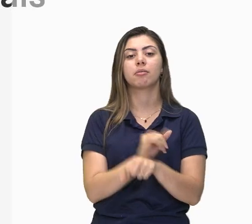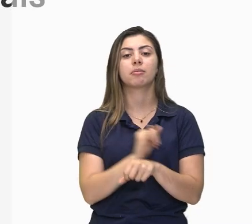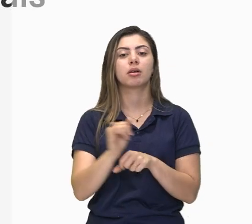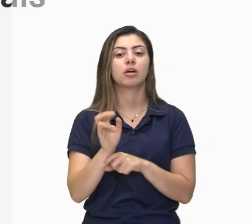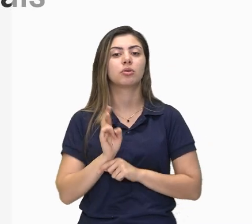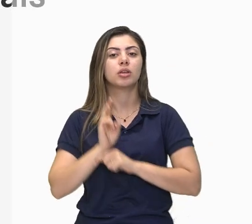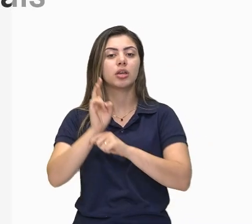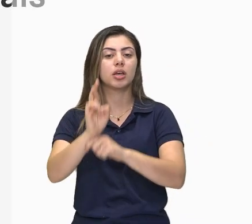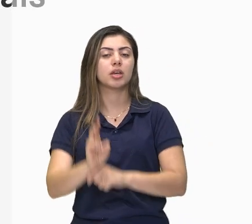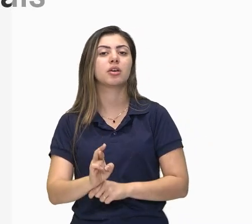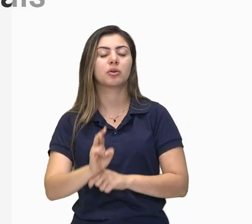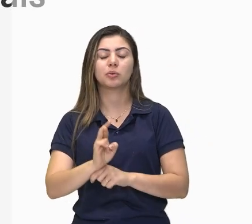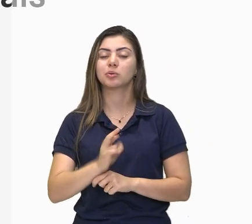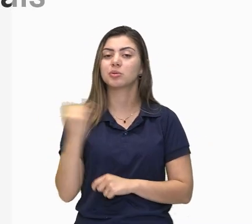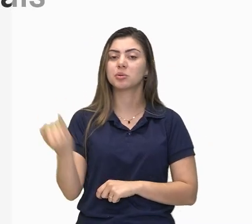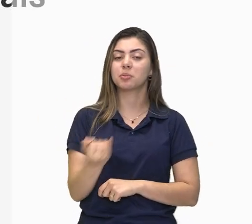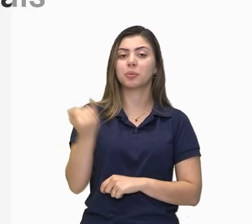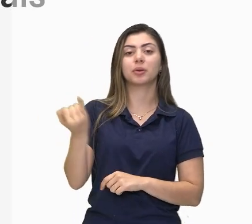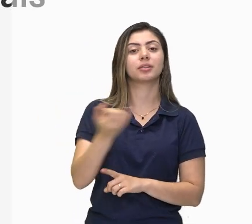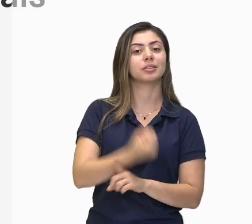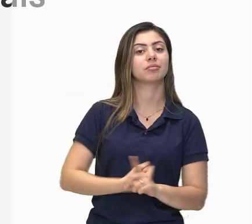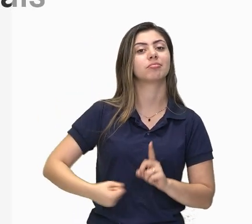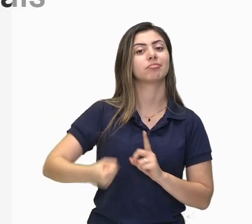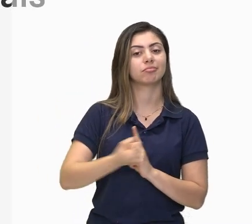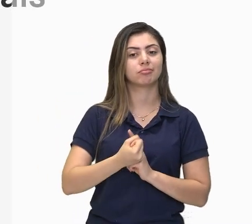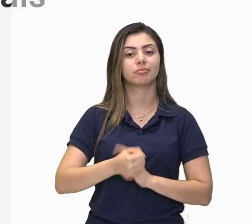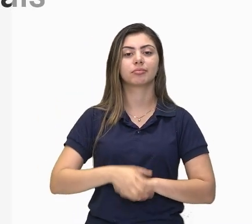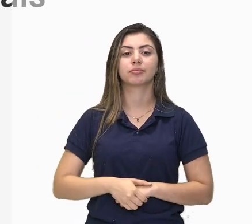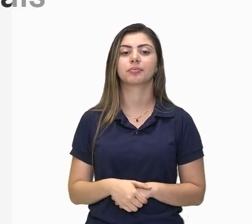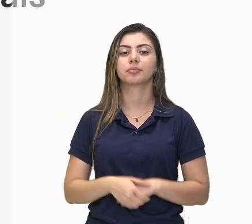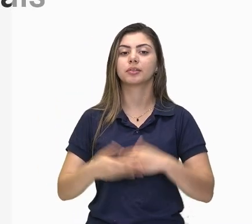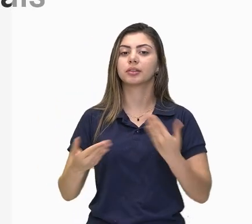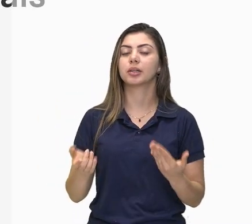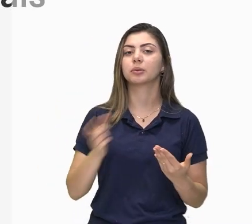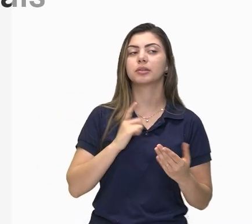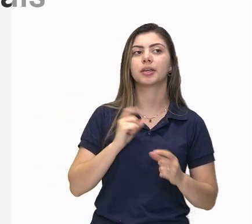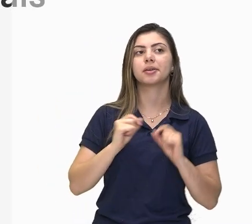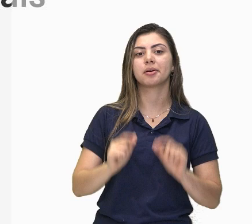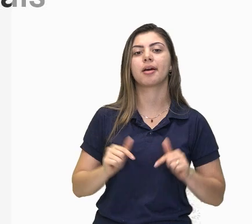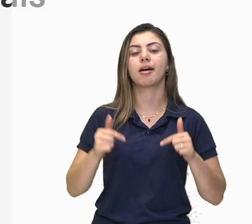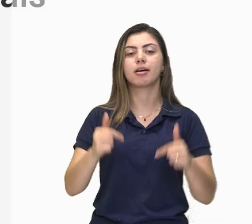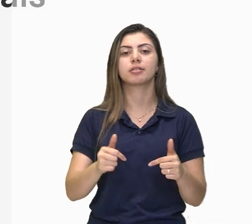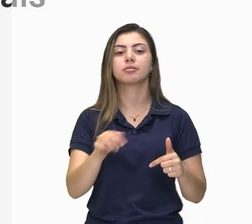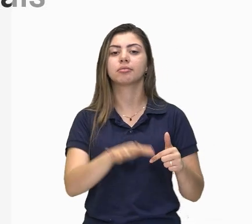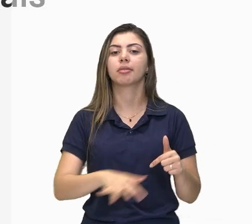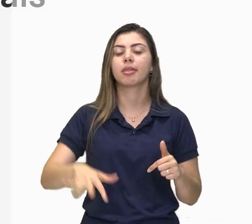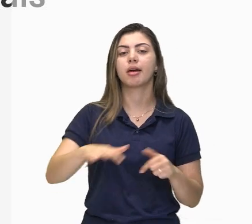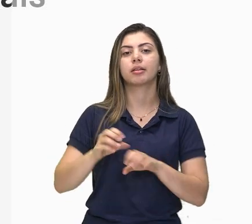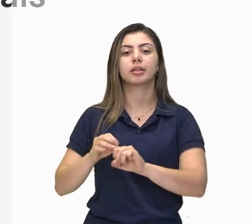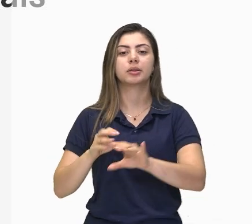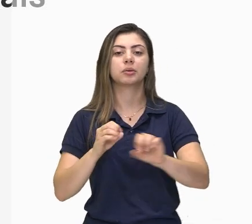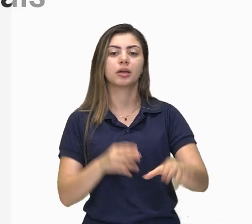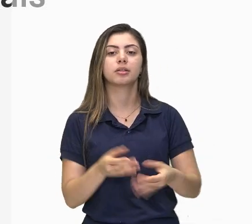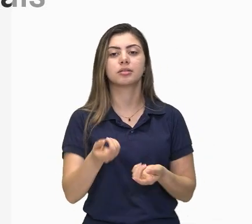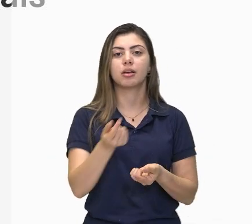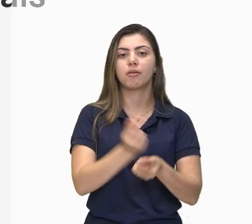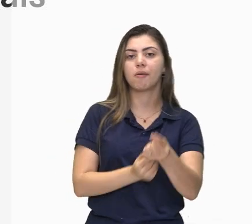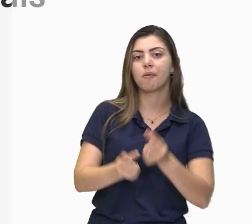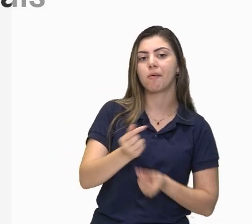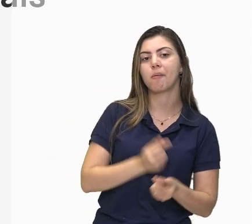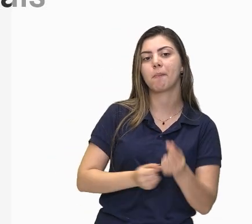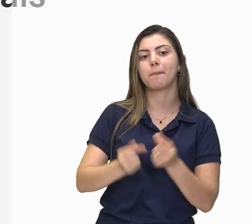cada vez mais importante em nossa sociedade, envolvendo atividades como educação, transações